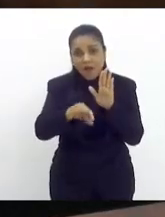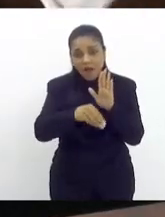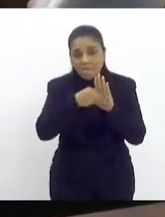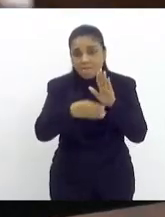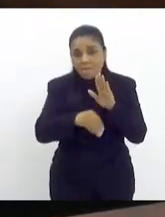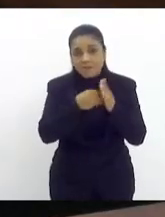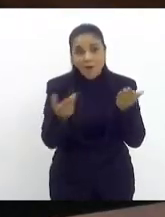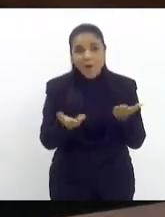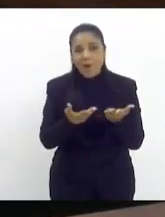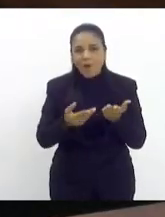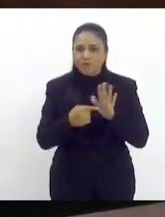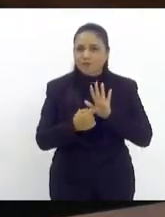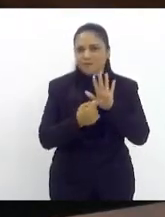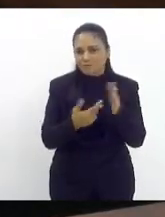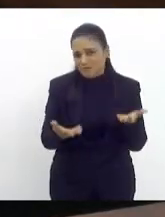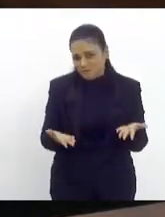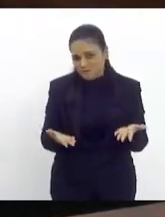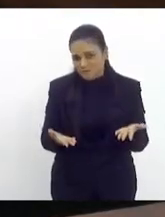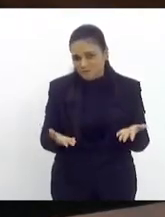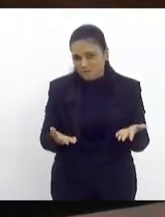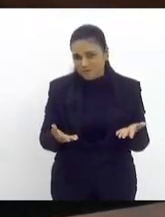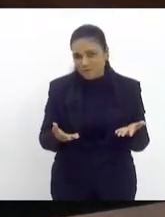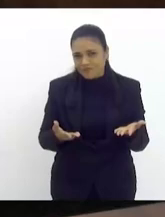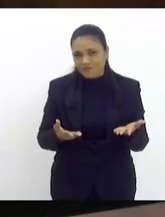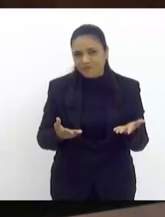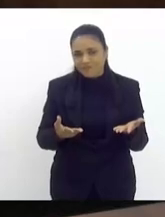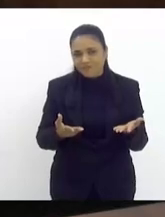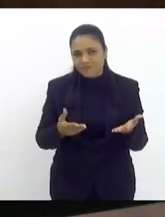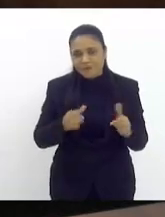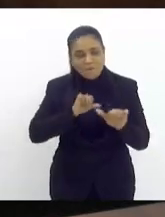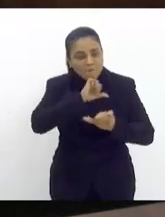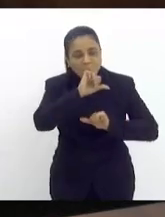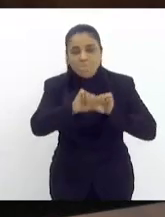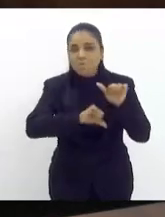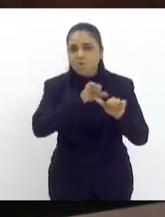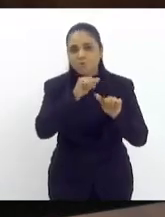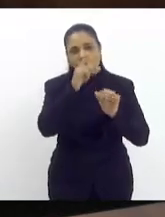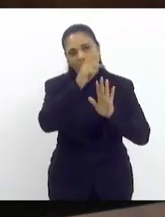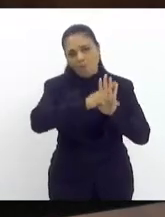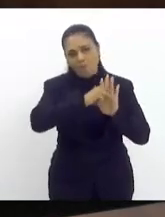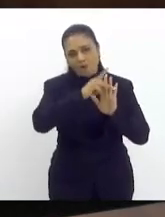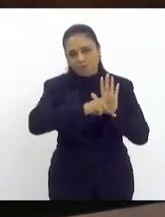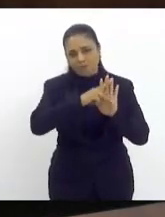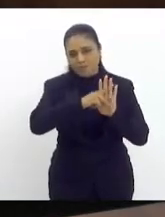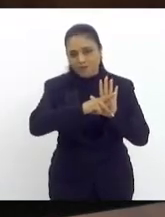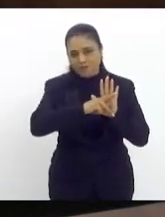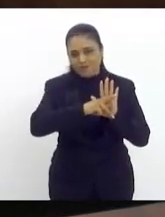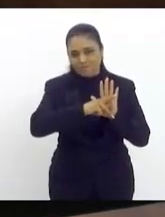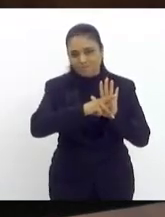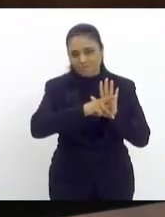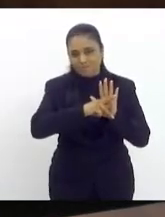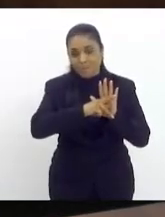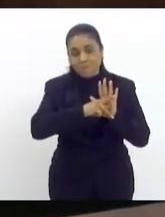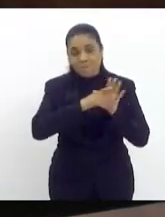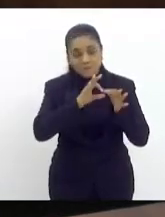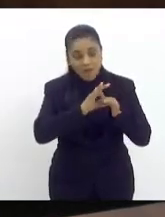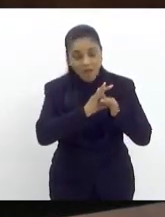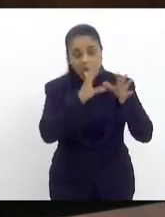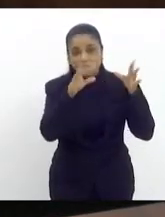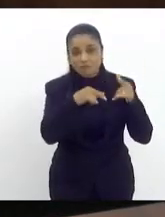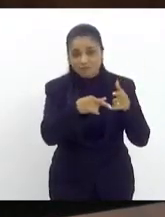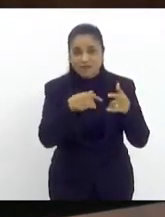as outras emendas que foram apresentadas pelo deputado Jorge Pepe Neto, ela desconfigura totalmente o projeto. porque passa a ser autorizativo. Vocês acham